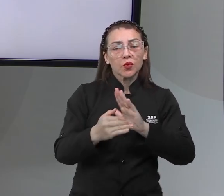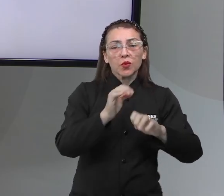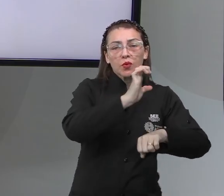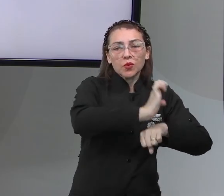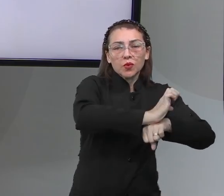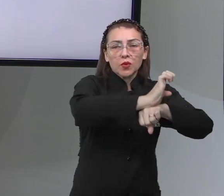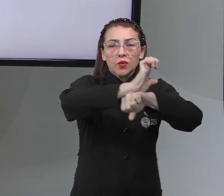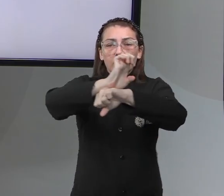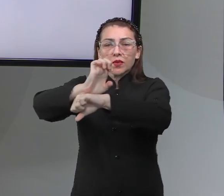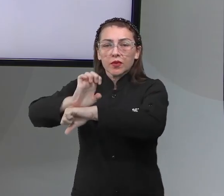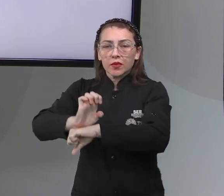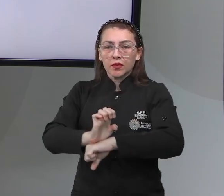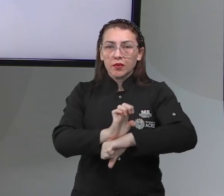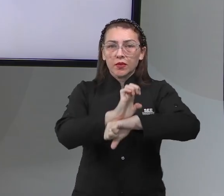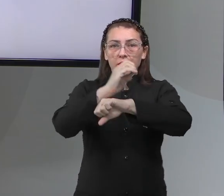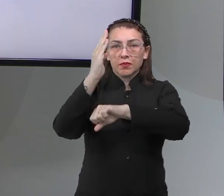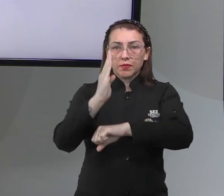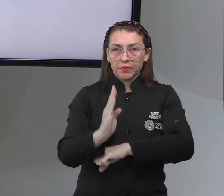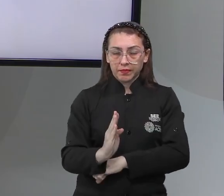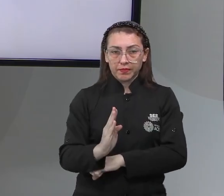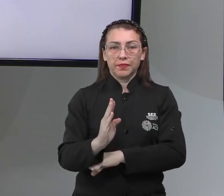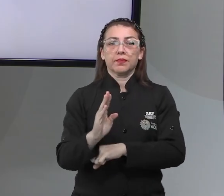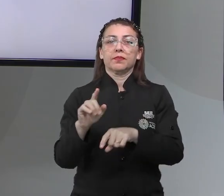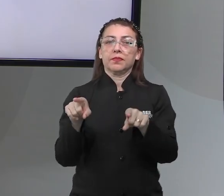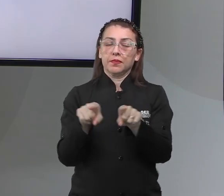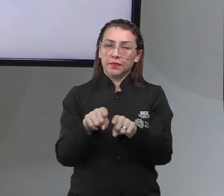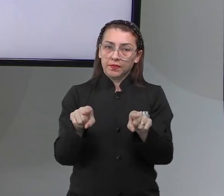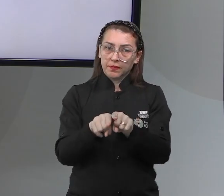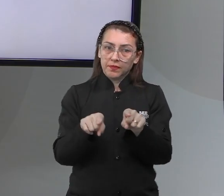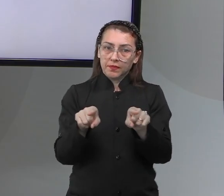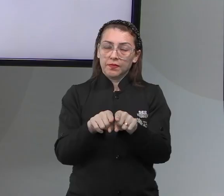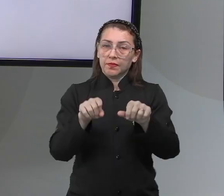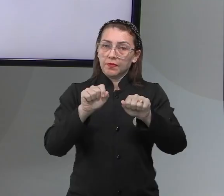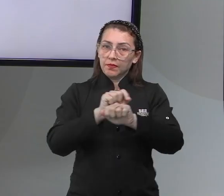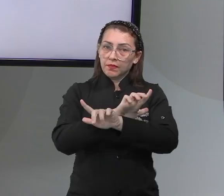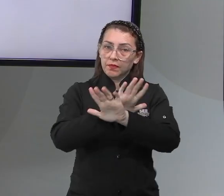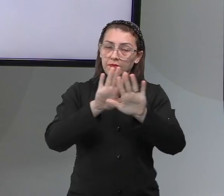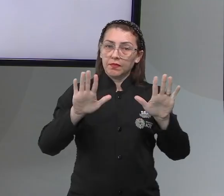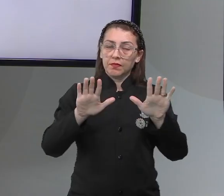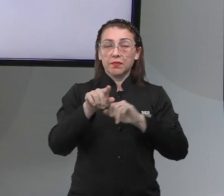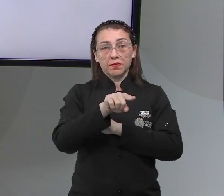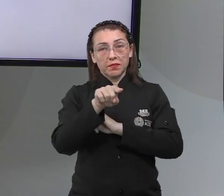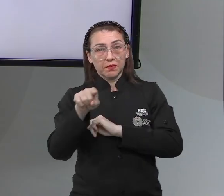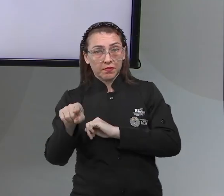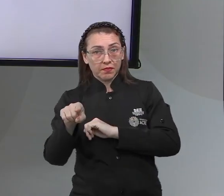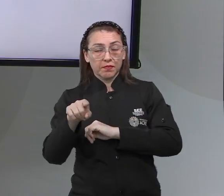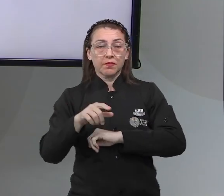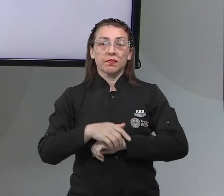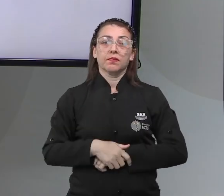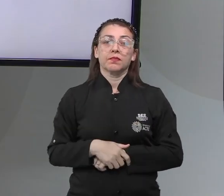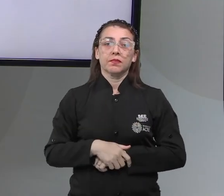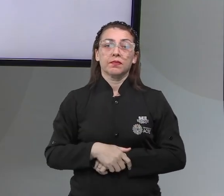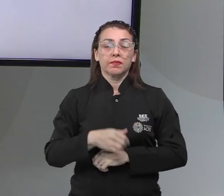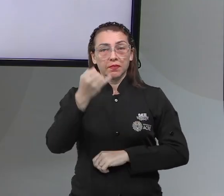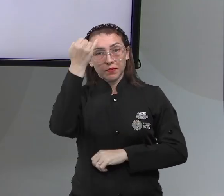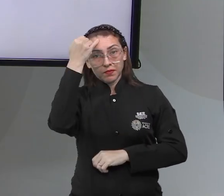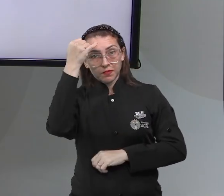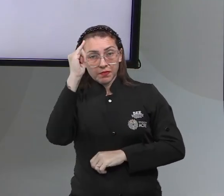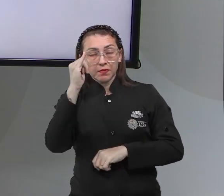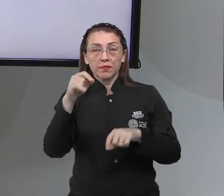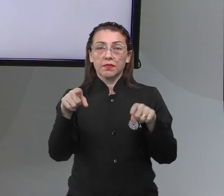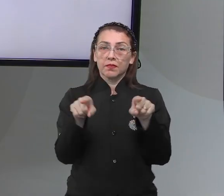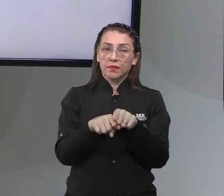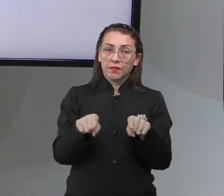estados brasileiros. Então, isso tem que ficar bastante claro para vocês. E a ideia do